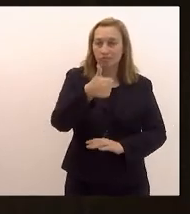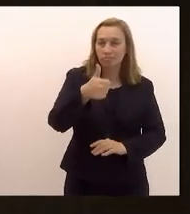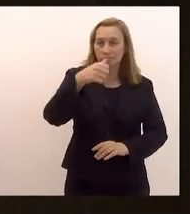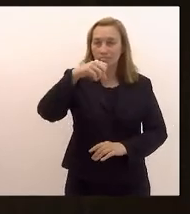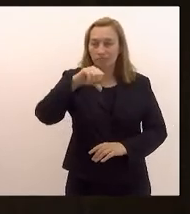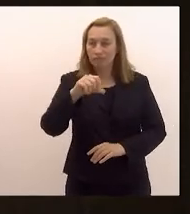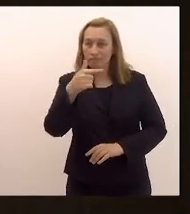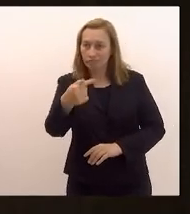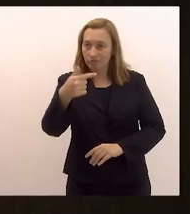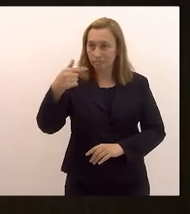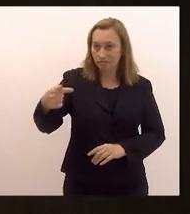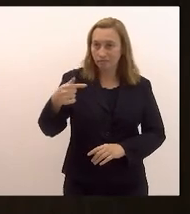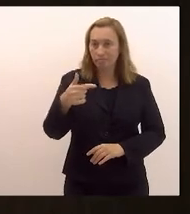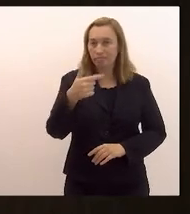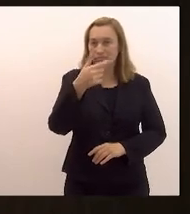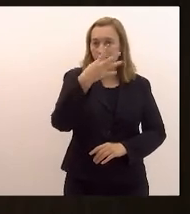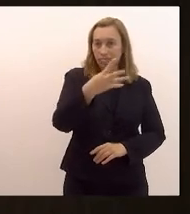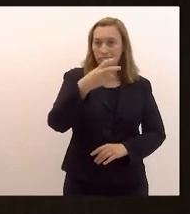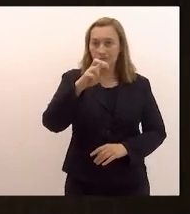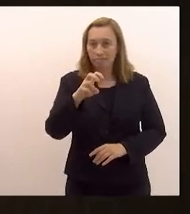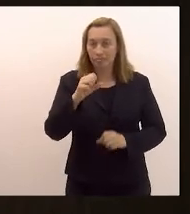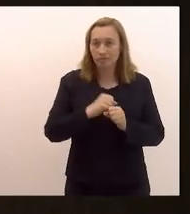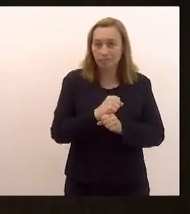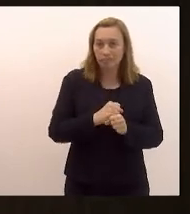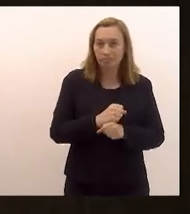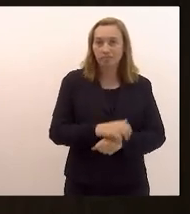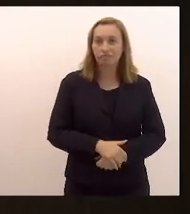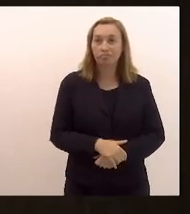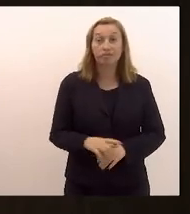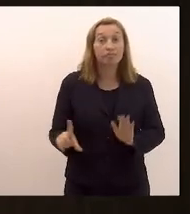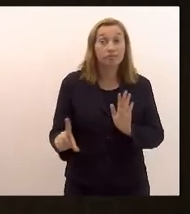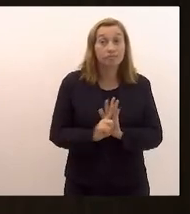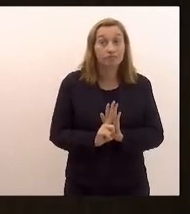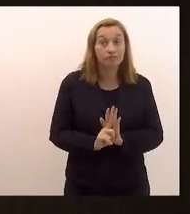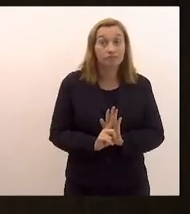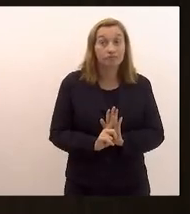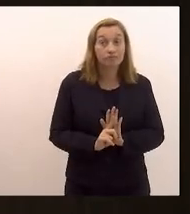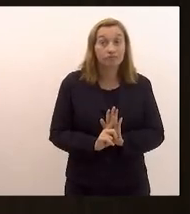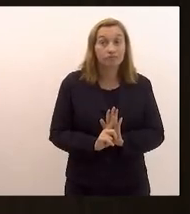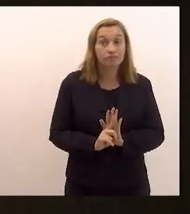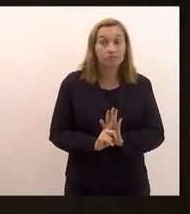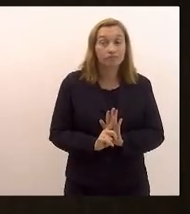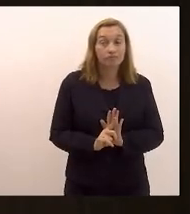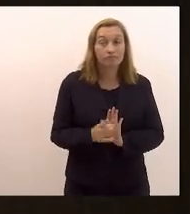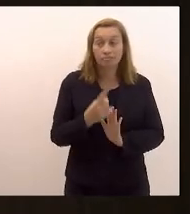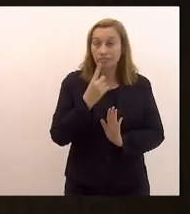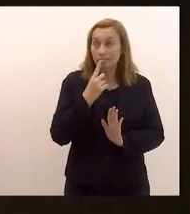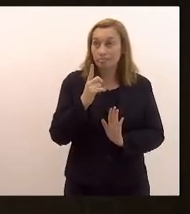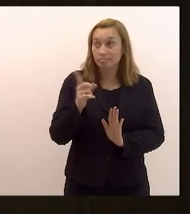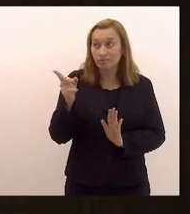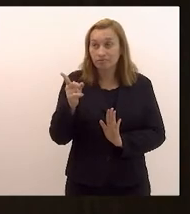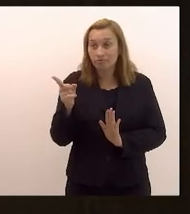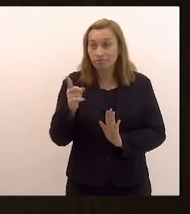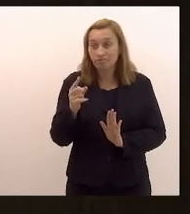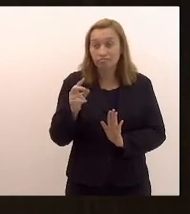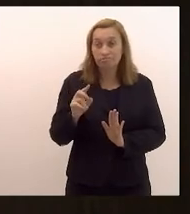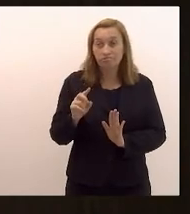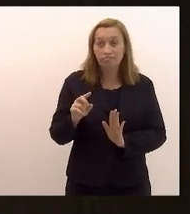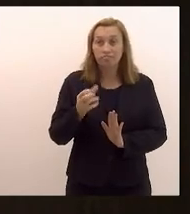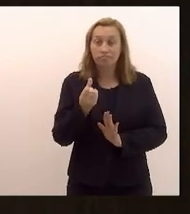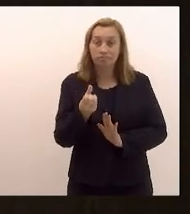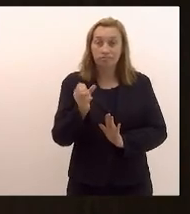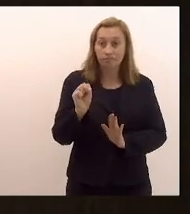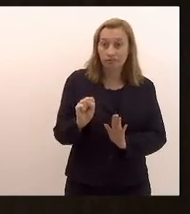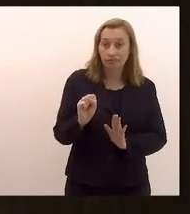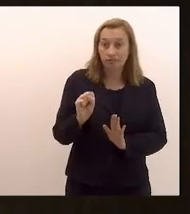1977 tem 45 anos e é uma lei que estava mais próxima daqueles visionários